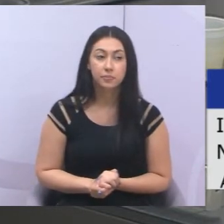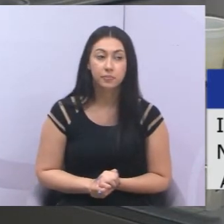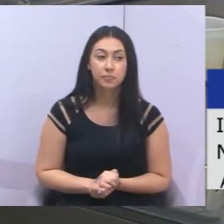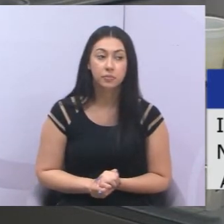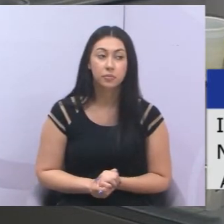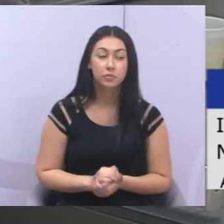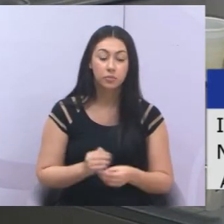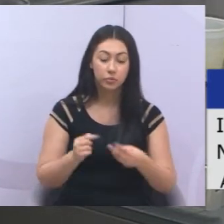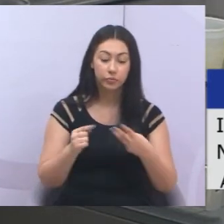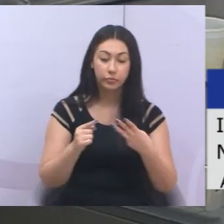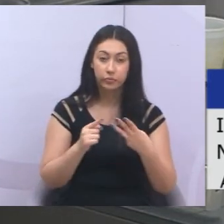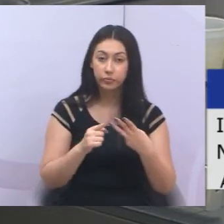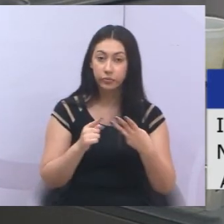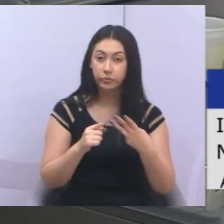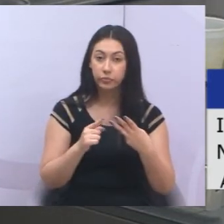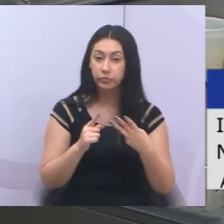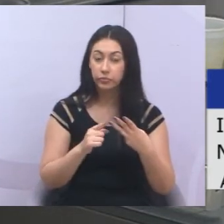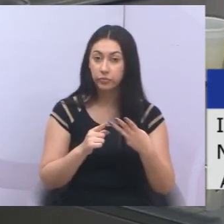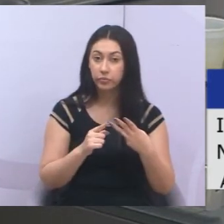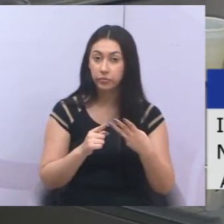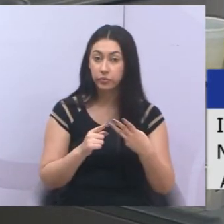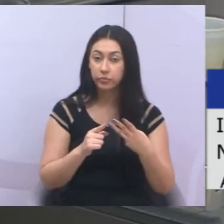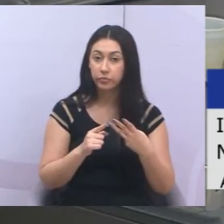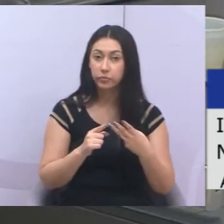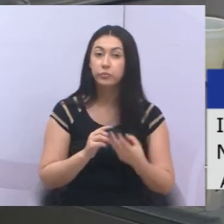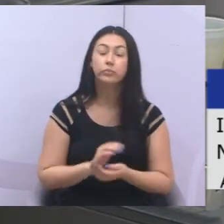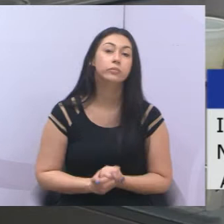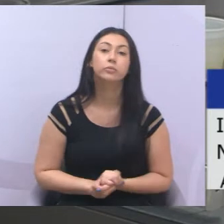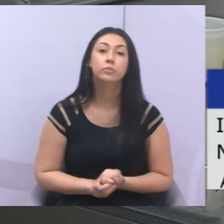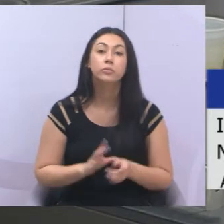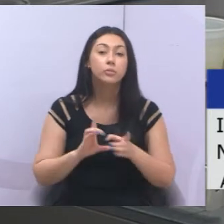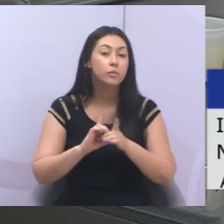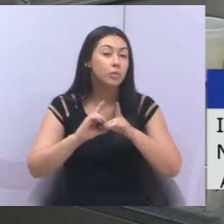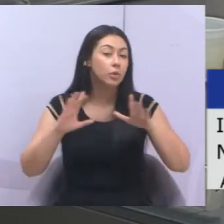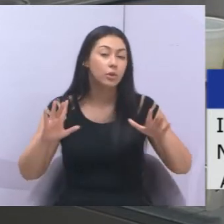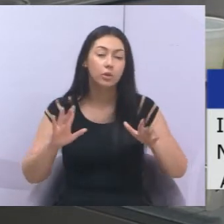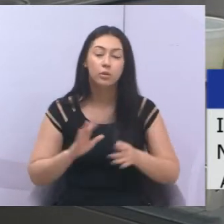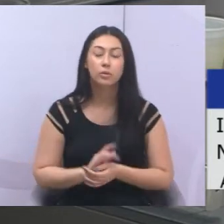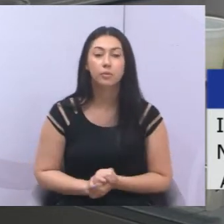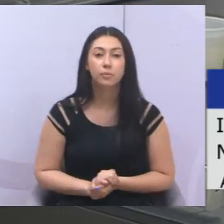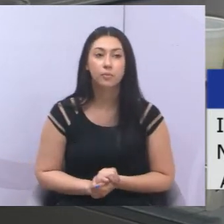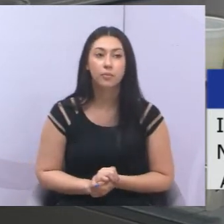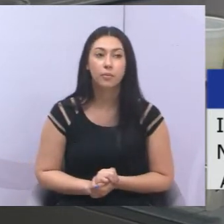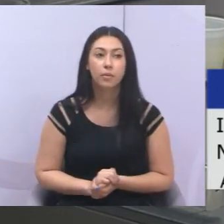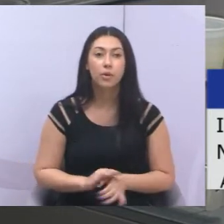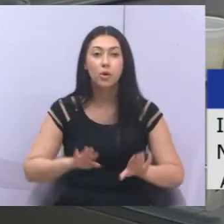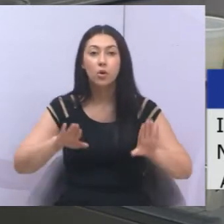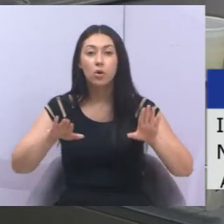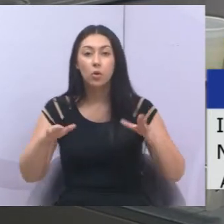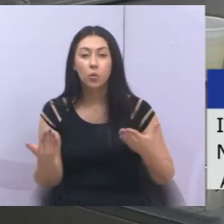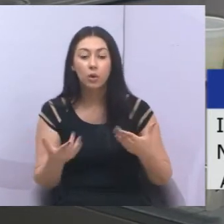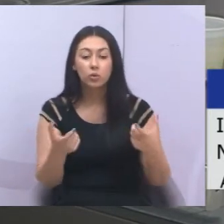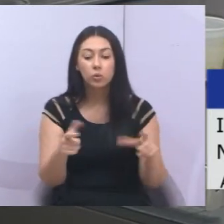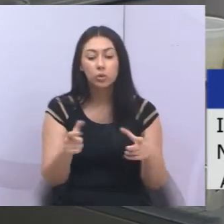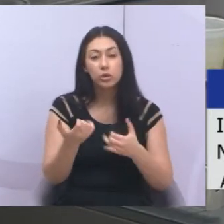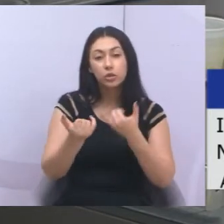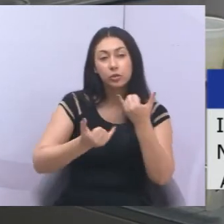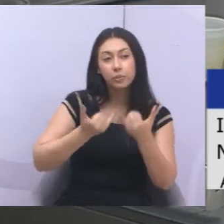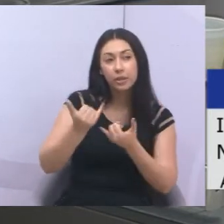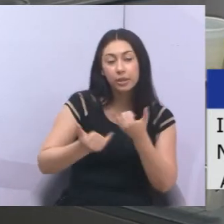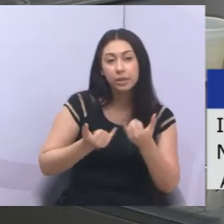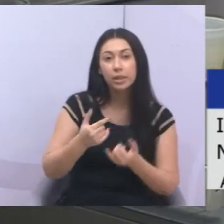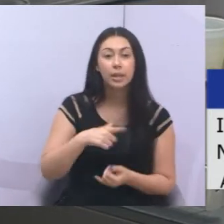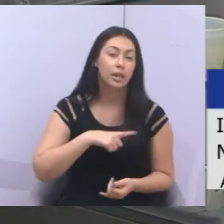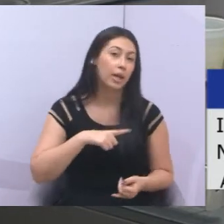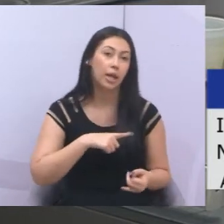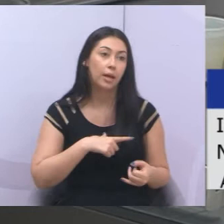O outro ponto é, né, a questão da democratização das relações. Quando você está em ambiente de brincadeira, você vê, você está lá com o